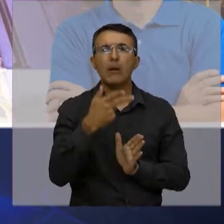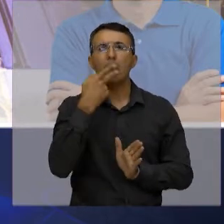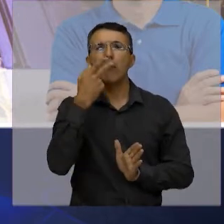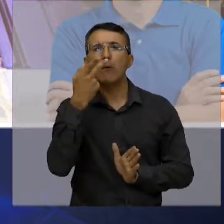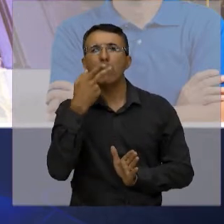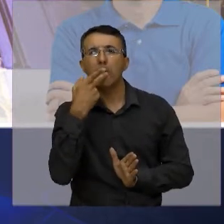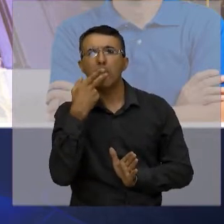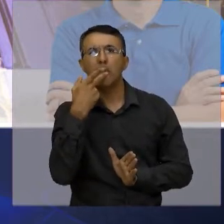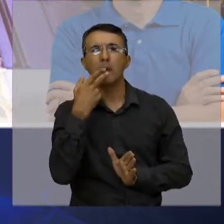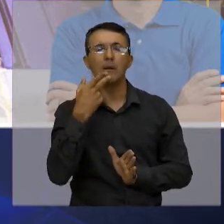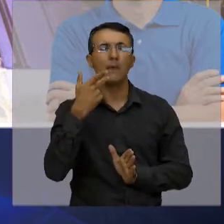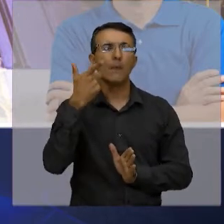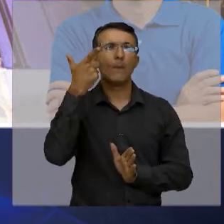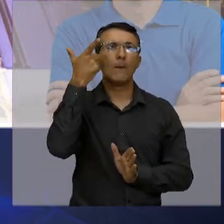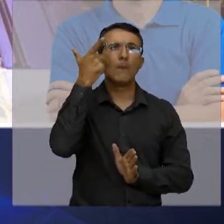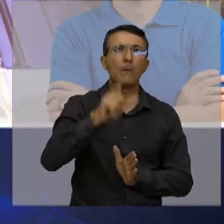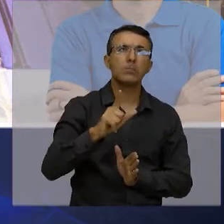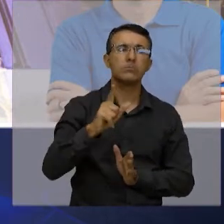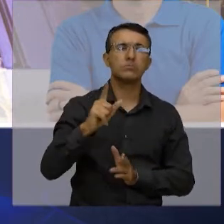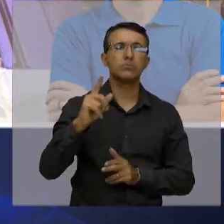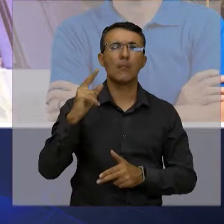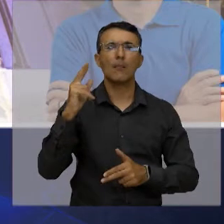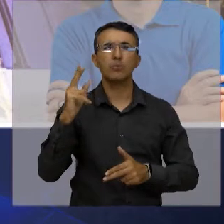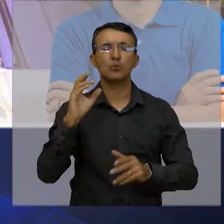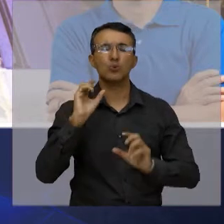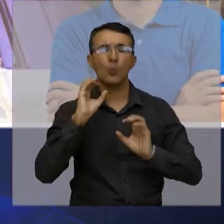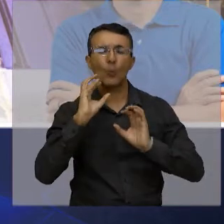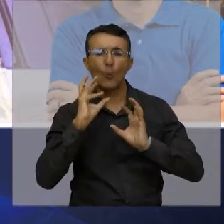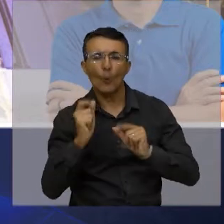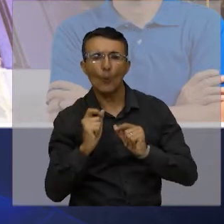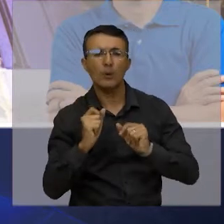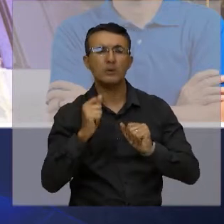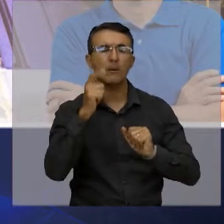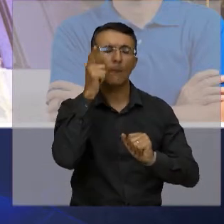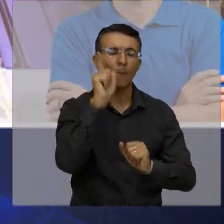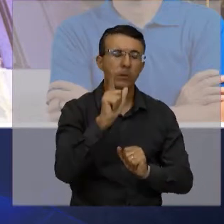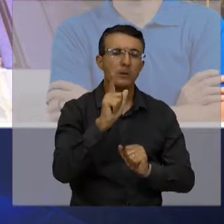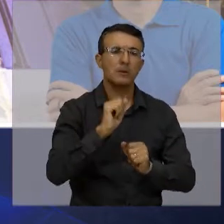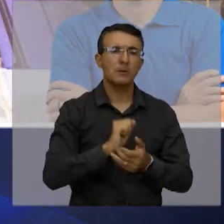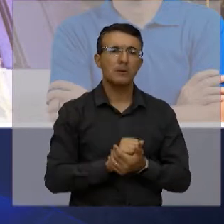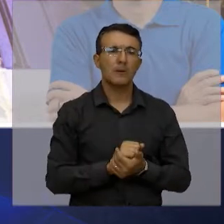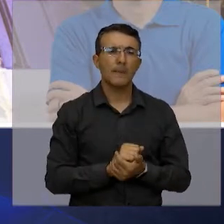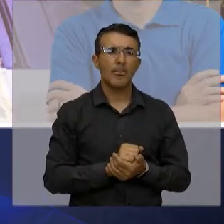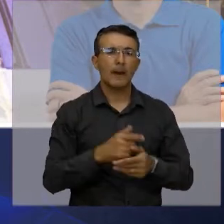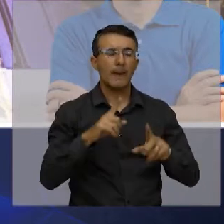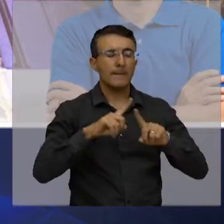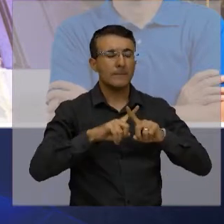mas também de atuação social da Diocese. Hoje nós temos